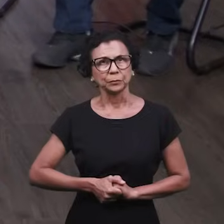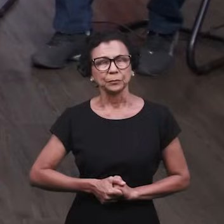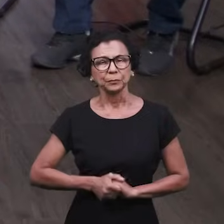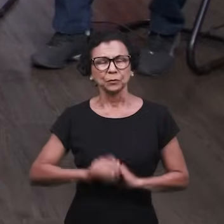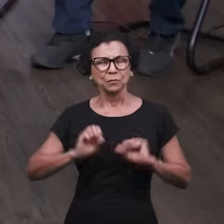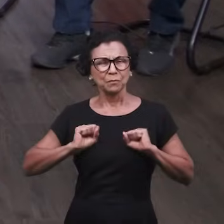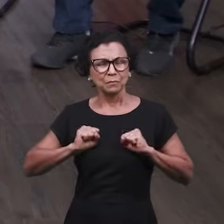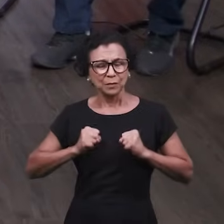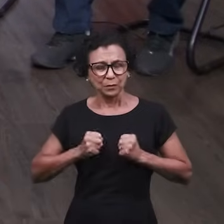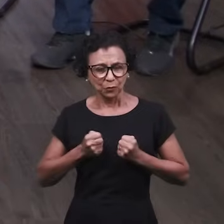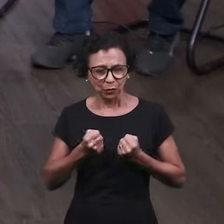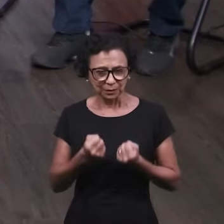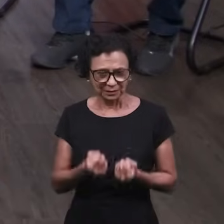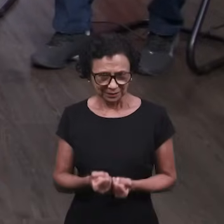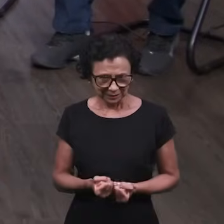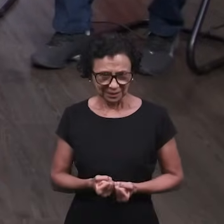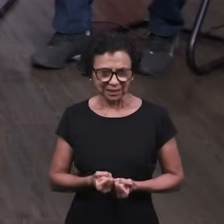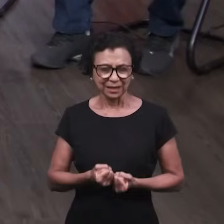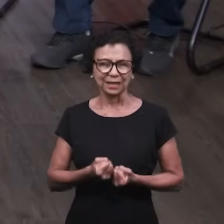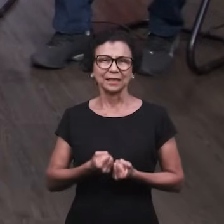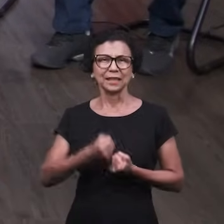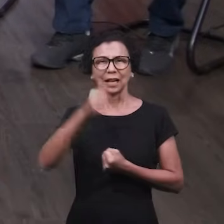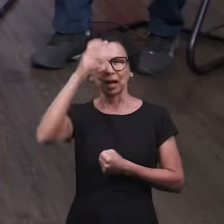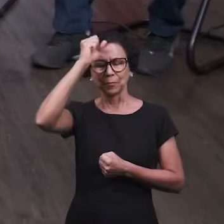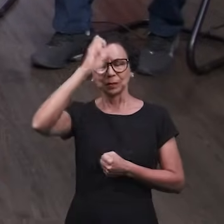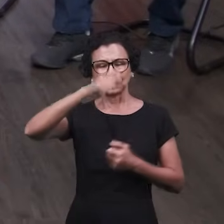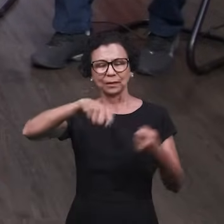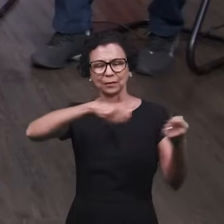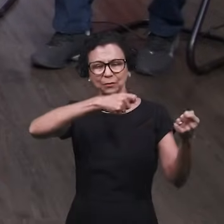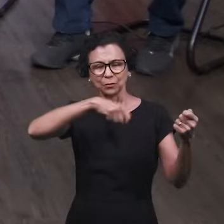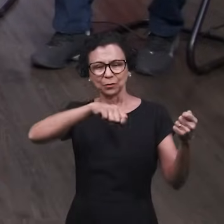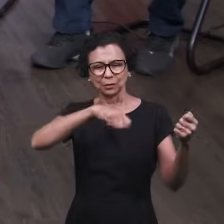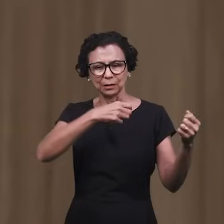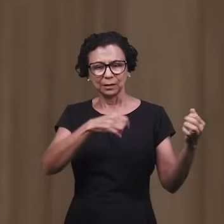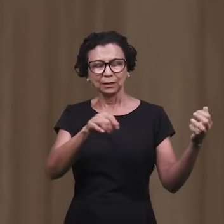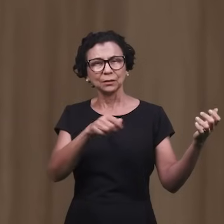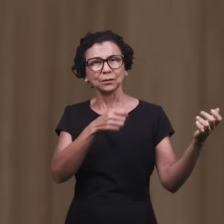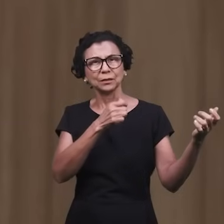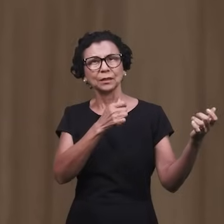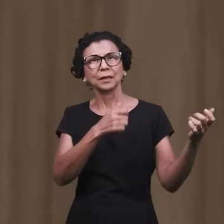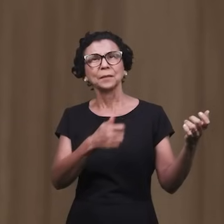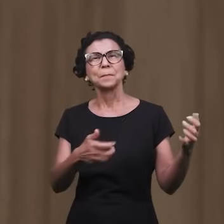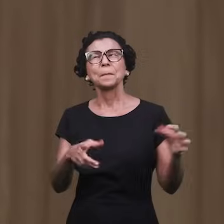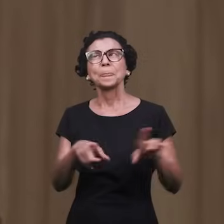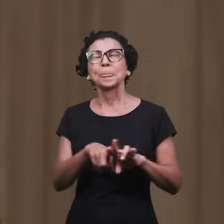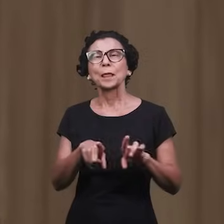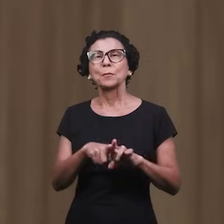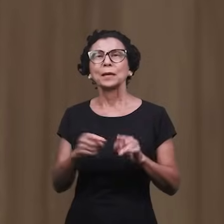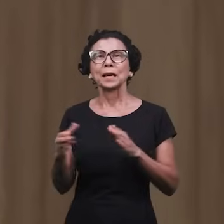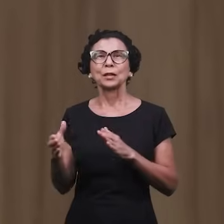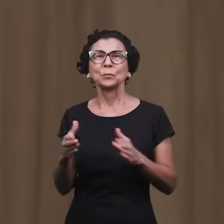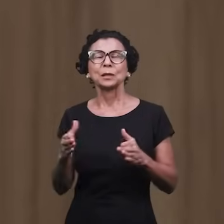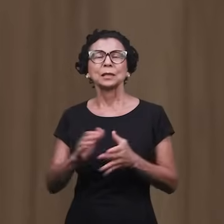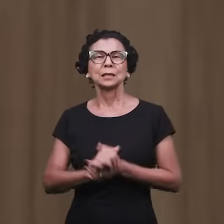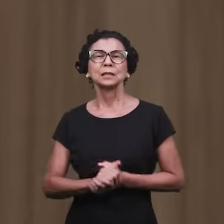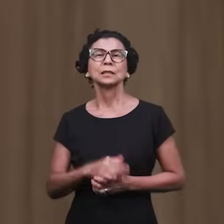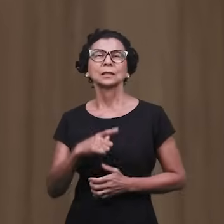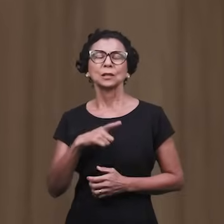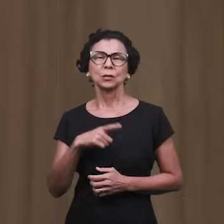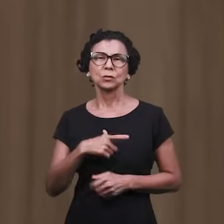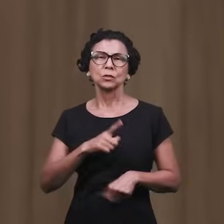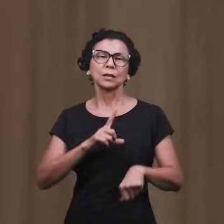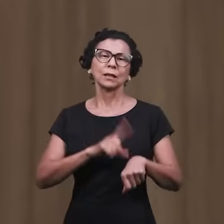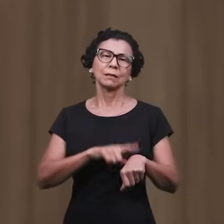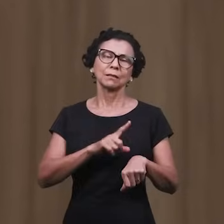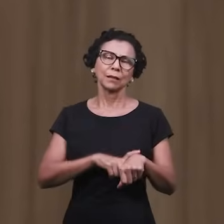eu mais me dedicava ao louvor no violino, onde eu mais estudava violino, era também a época que eu tinha mais tempo